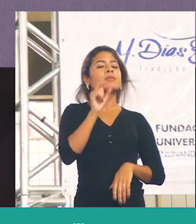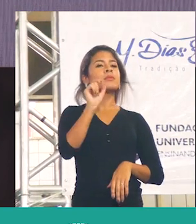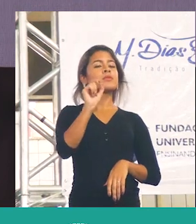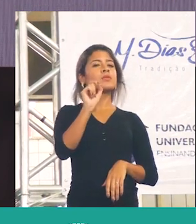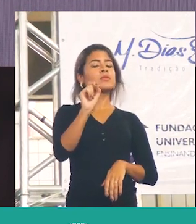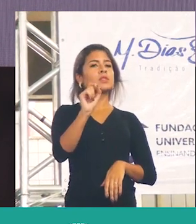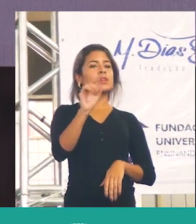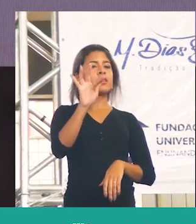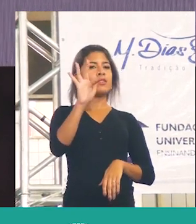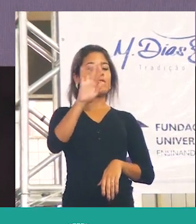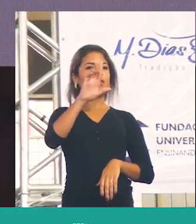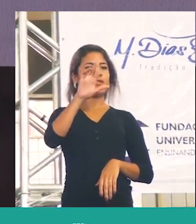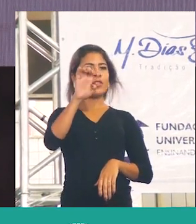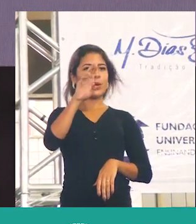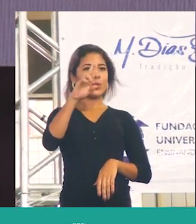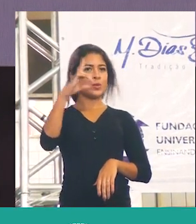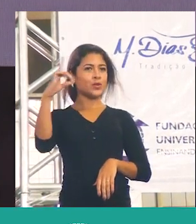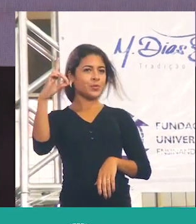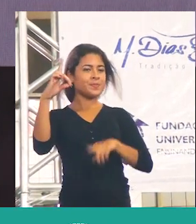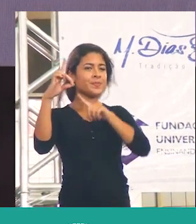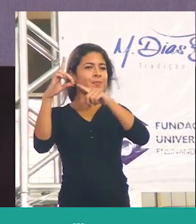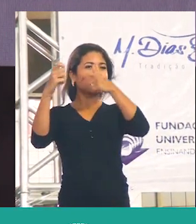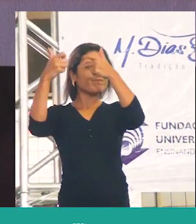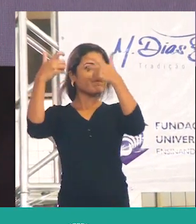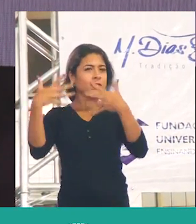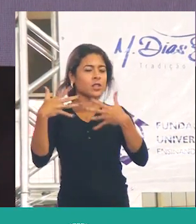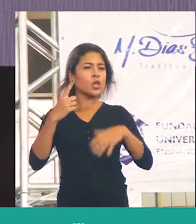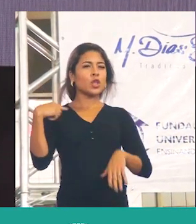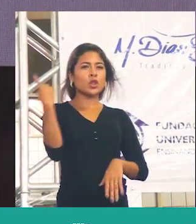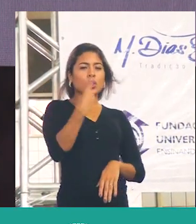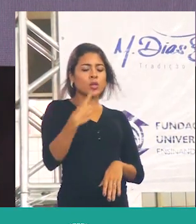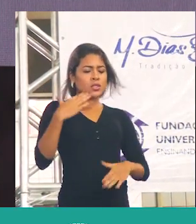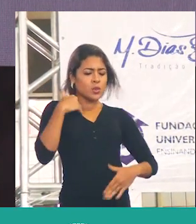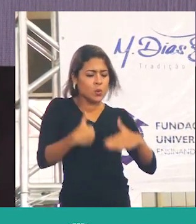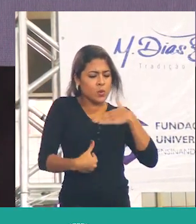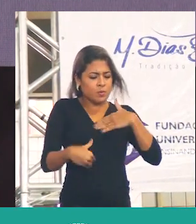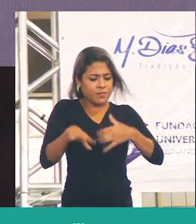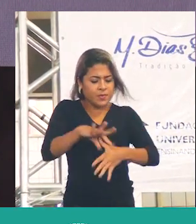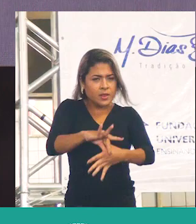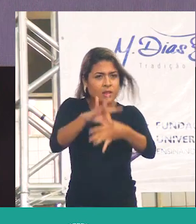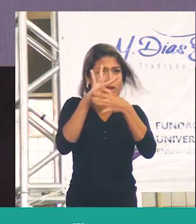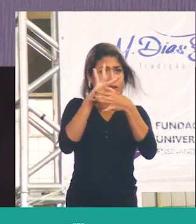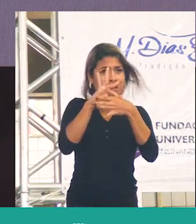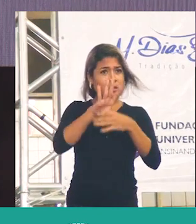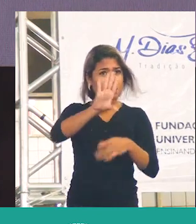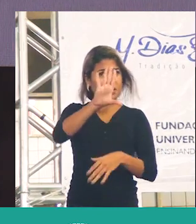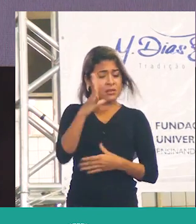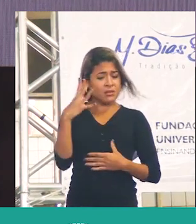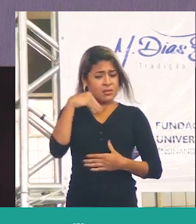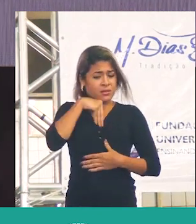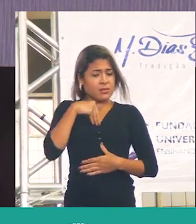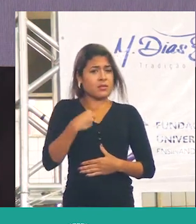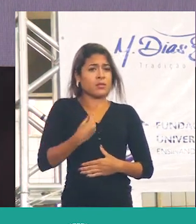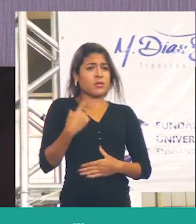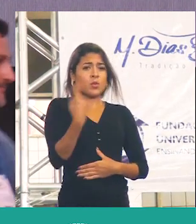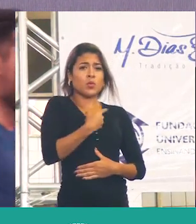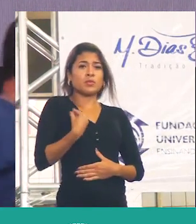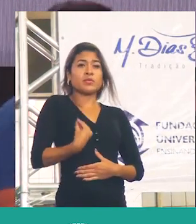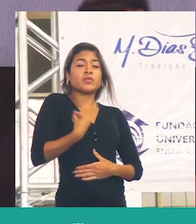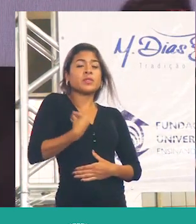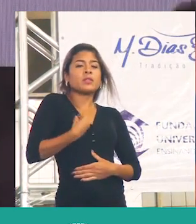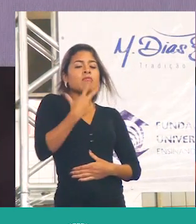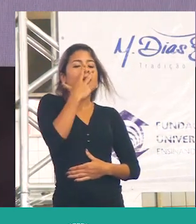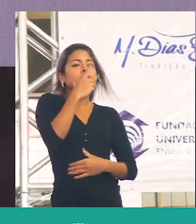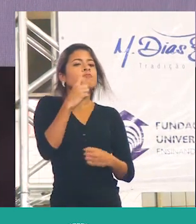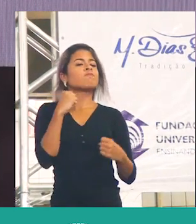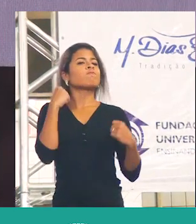somos feitos de carne, mas temos que viver como se fôssemos de